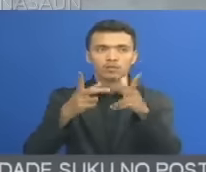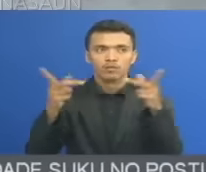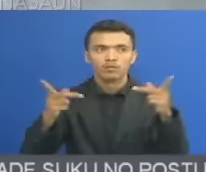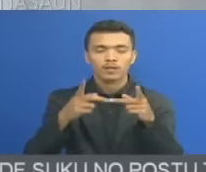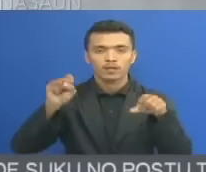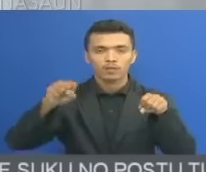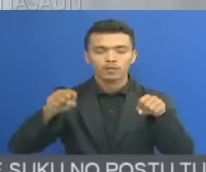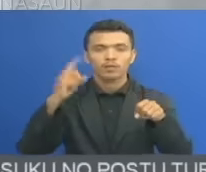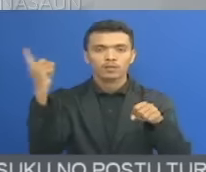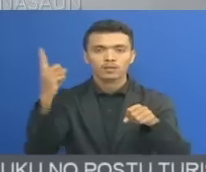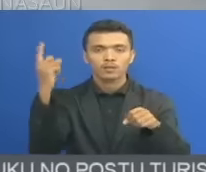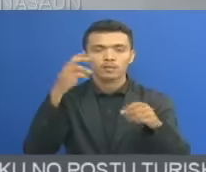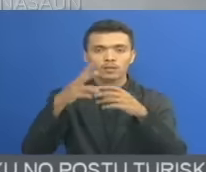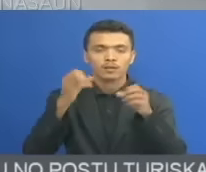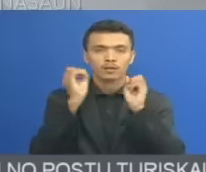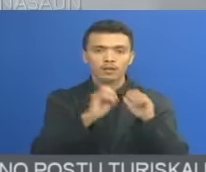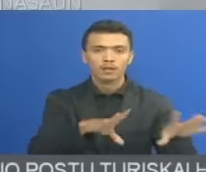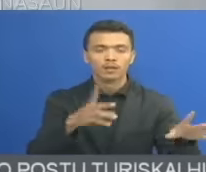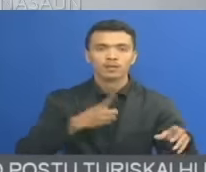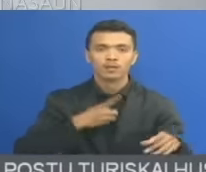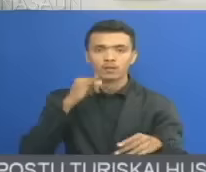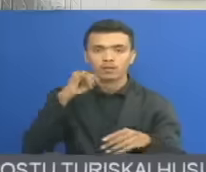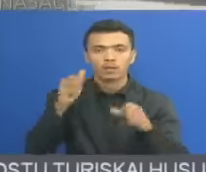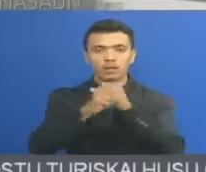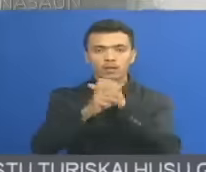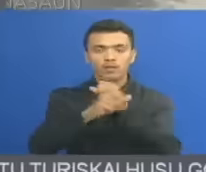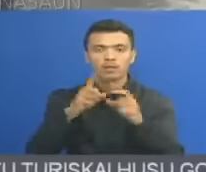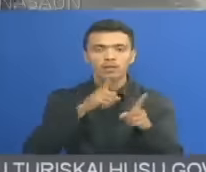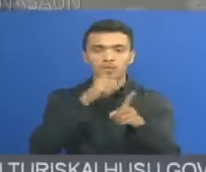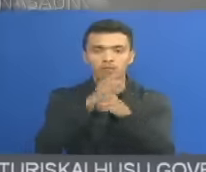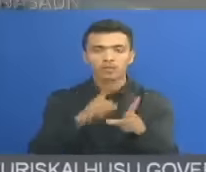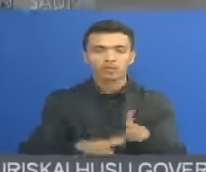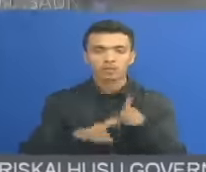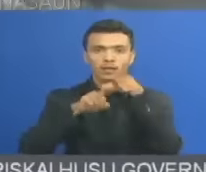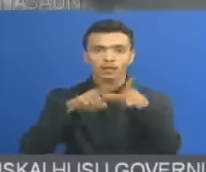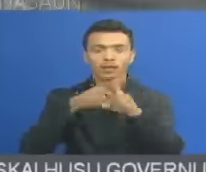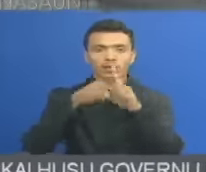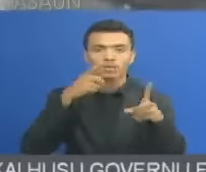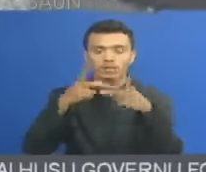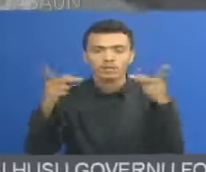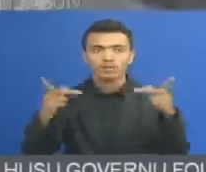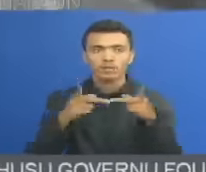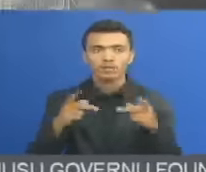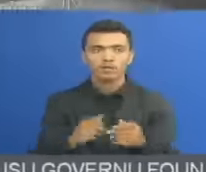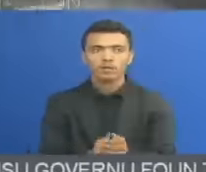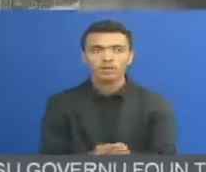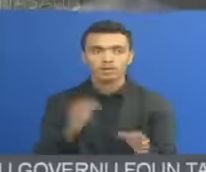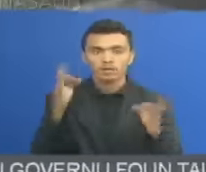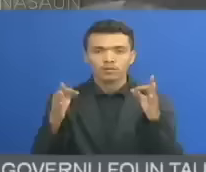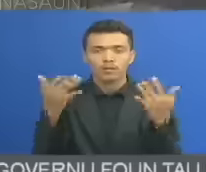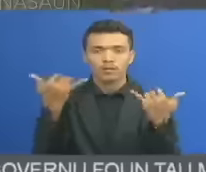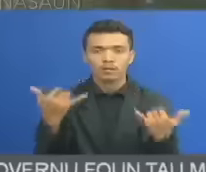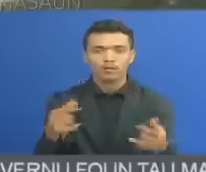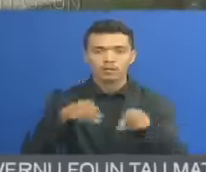motor deve sempre lá com a capital dele. Mas bem autor principal Lolos consegue ralar se esse fatin refere. Enquanto, dedão